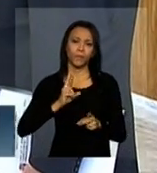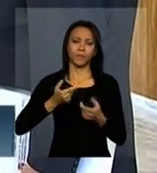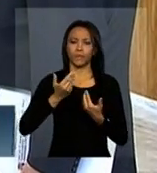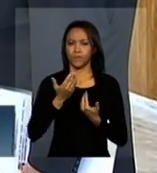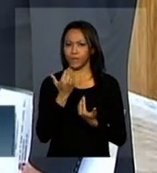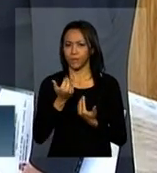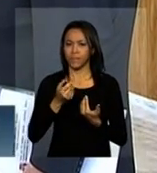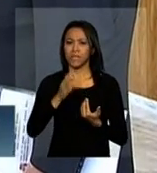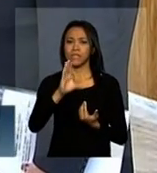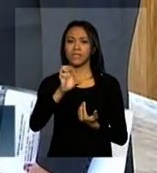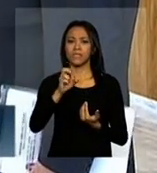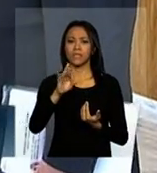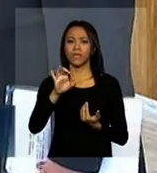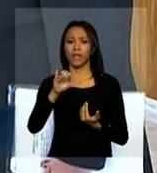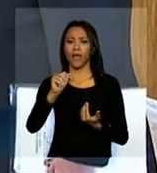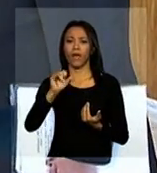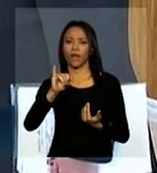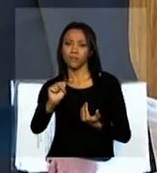cereais.